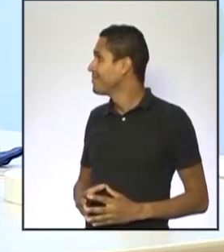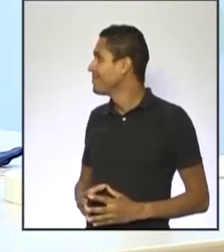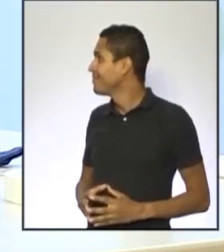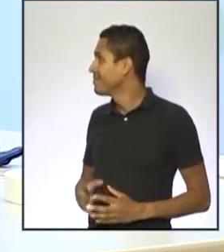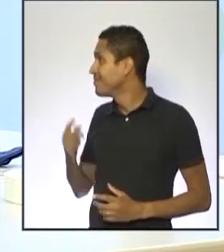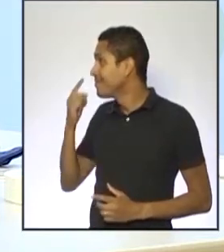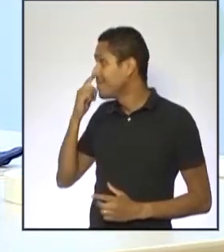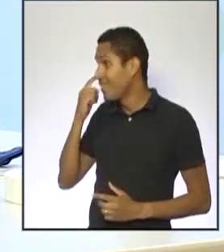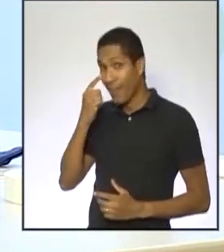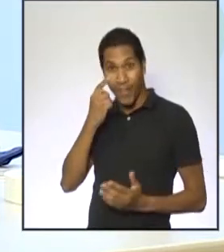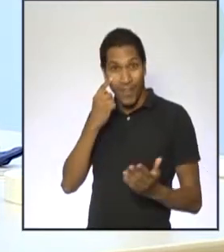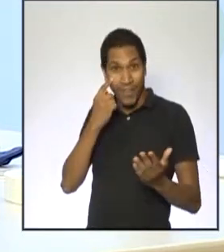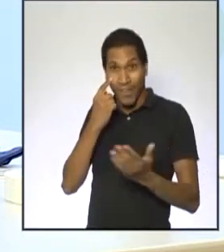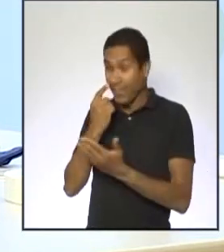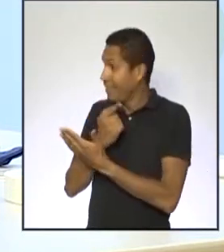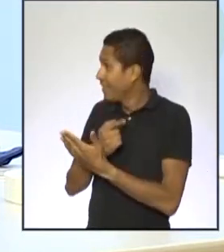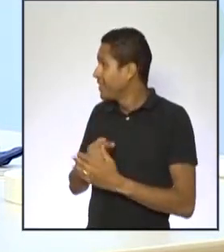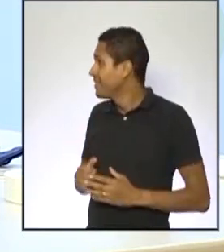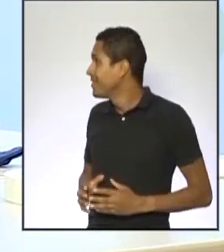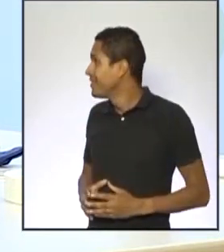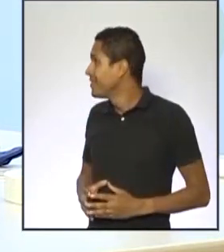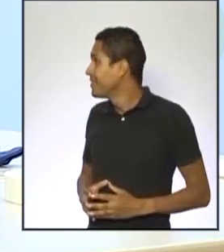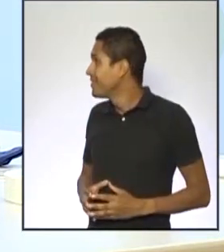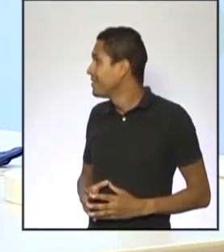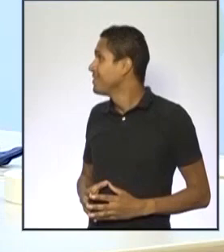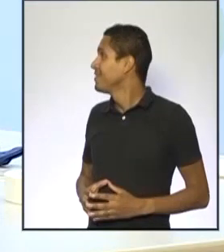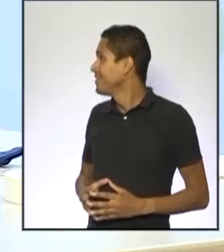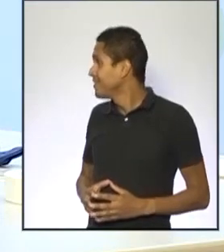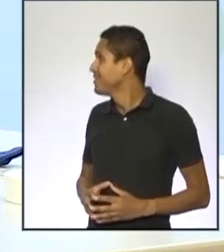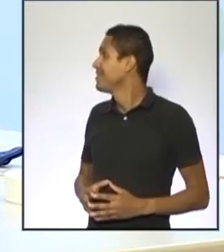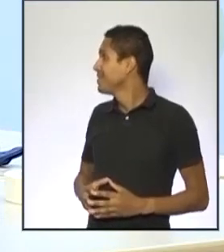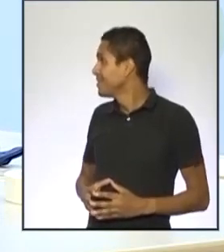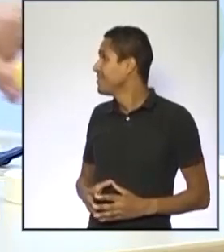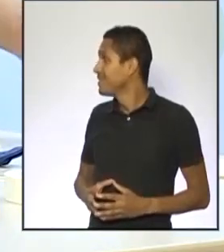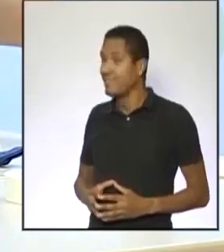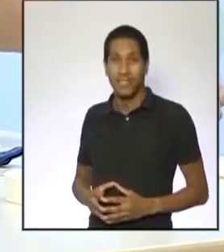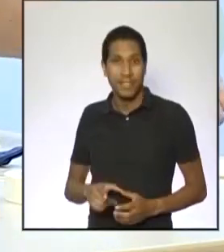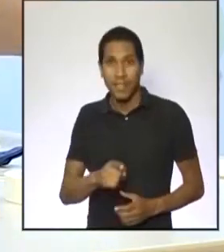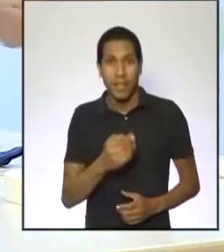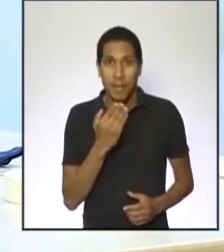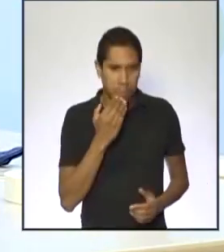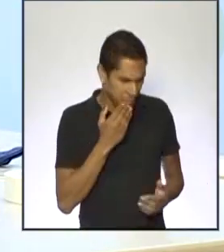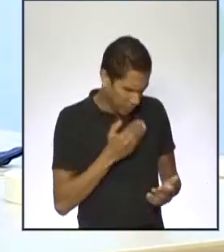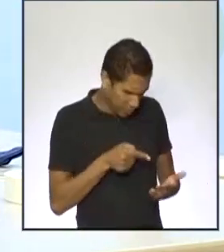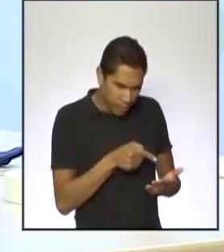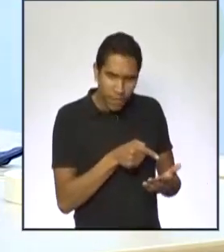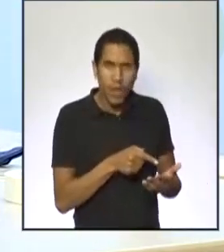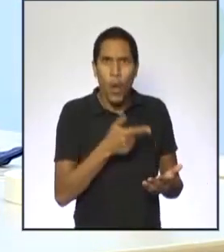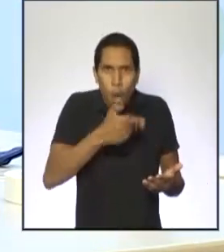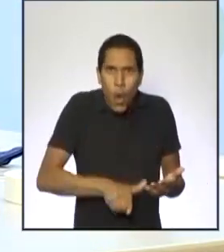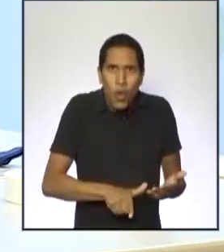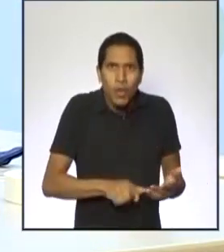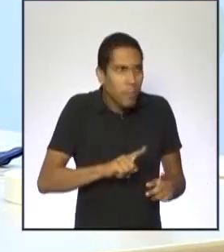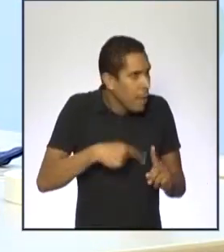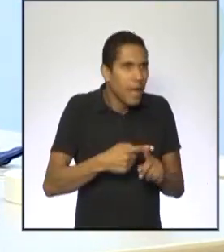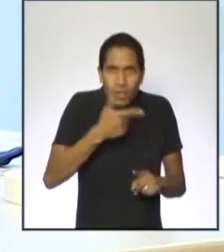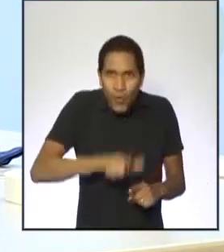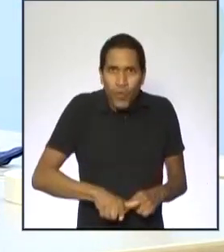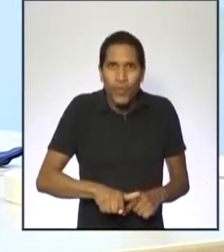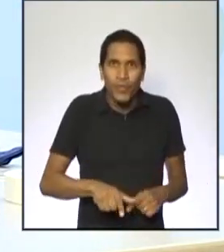Olha lá. Você que está me acompanhando, já estão me pedindo para fazer outro.